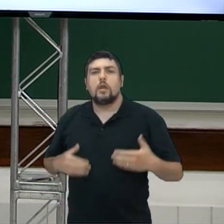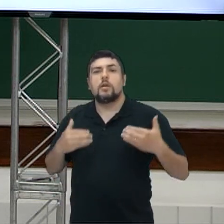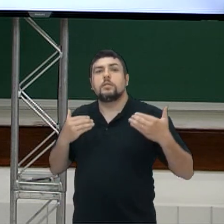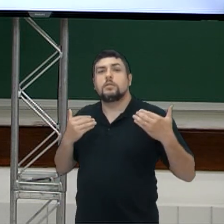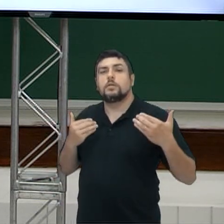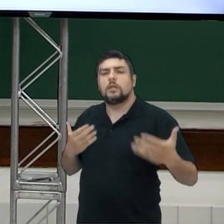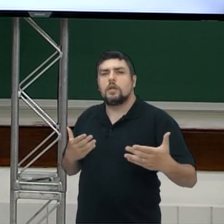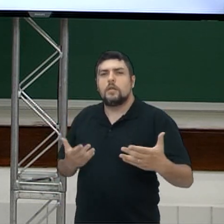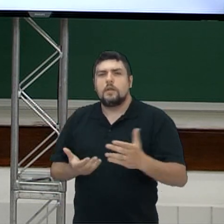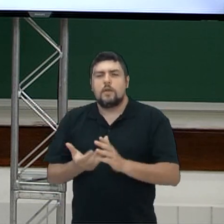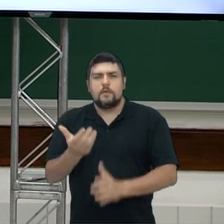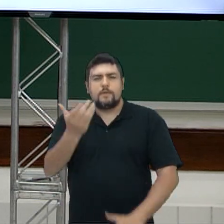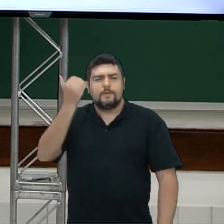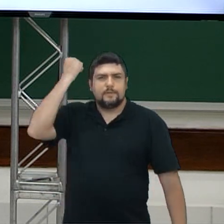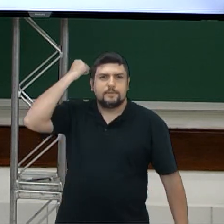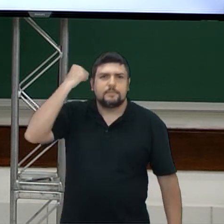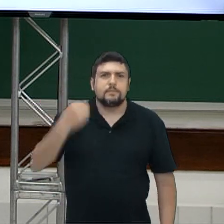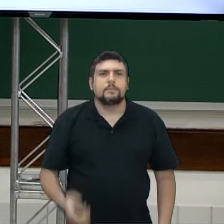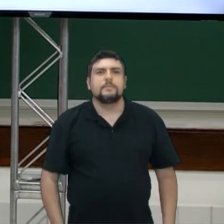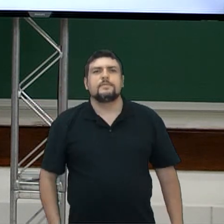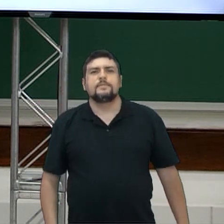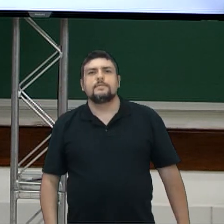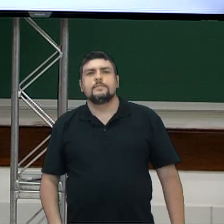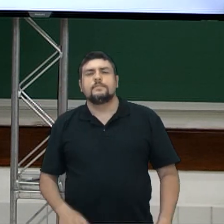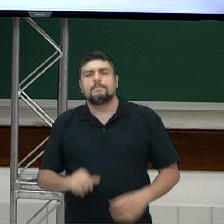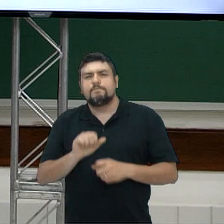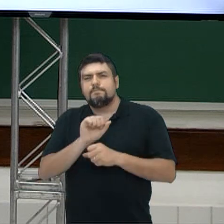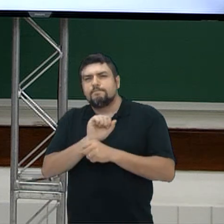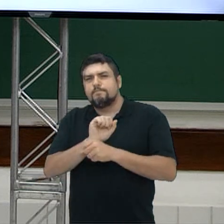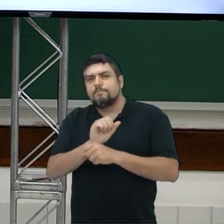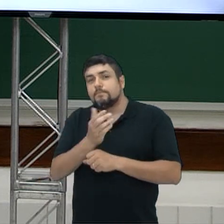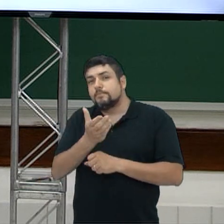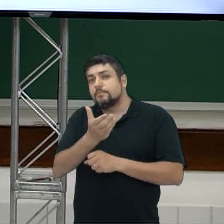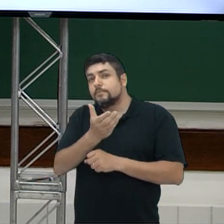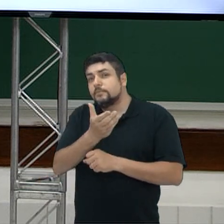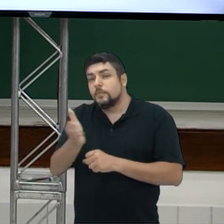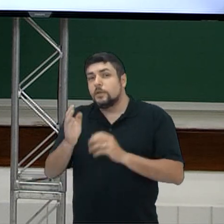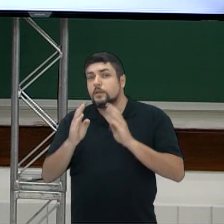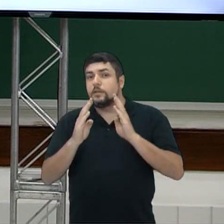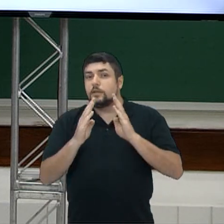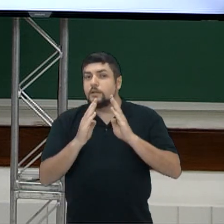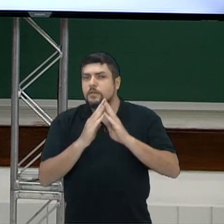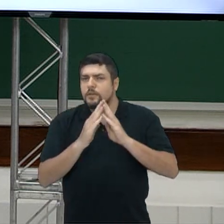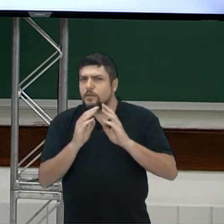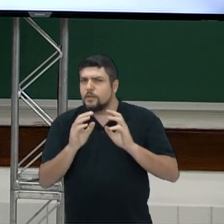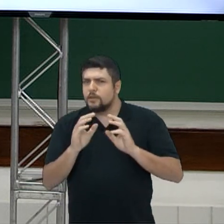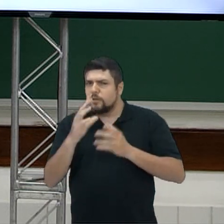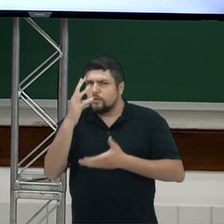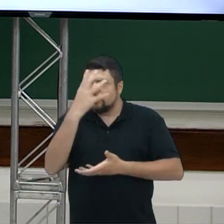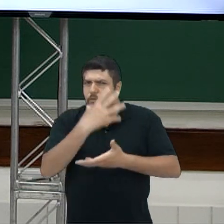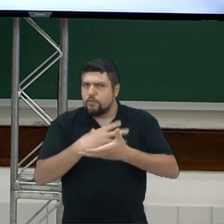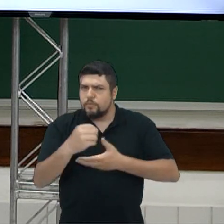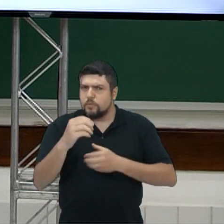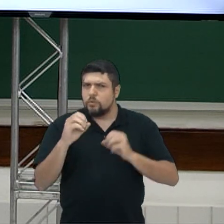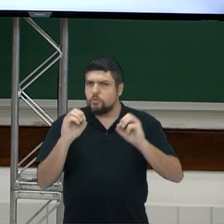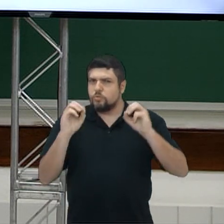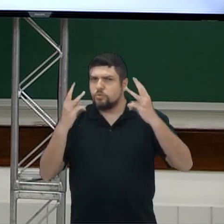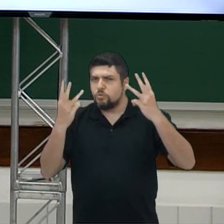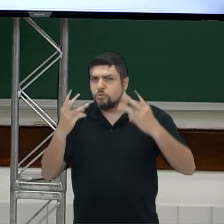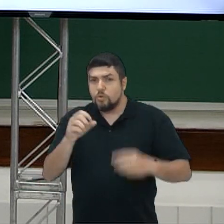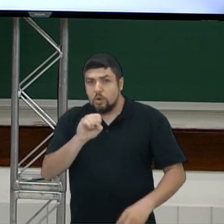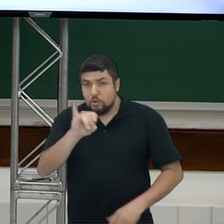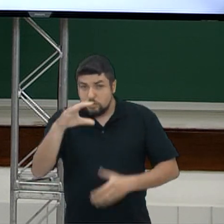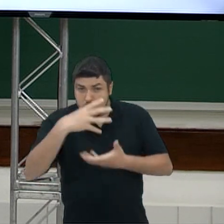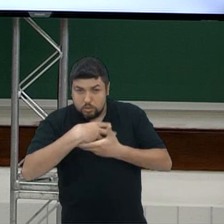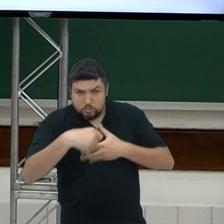e show! Eu espero você aí de casa que esteja falando show comigo. Eu vou jogar uma praga se